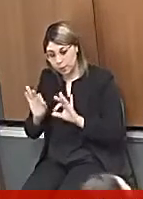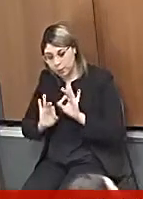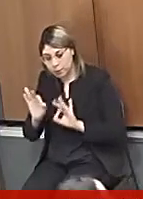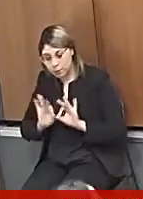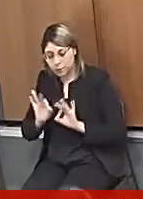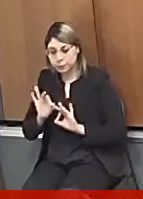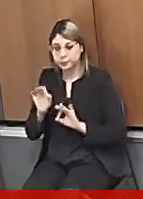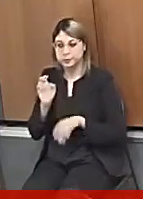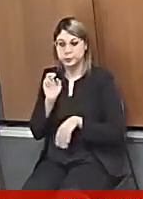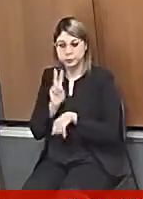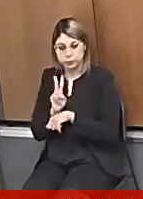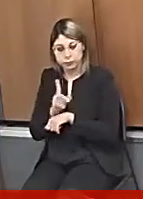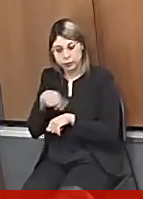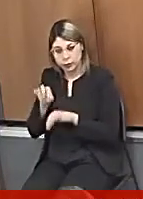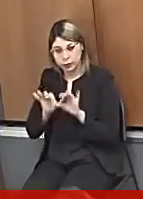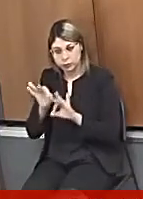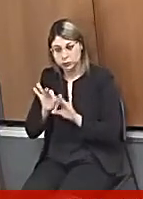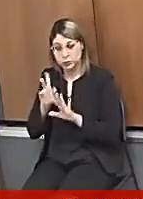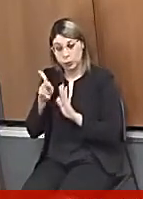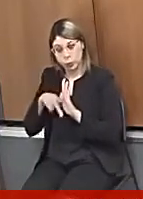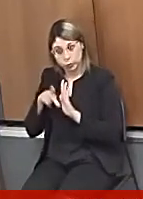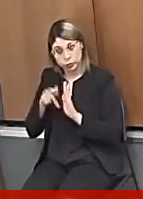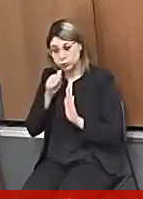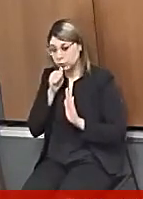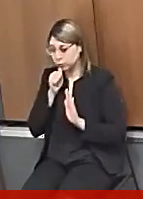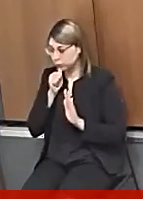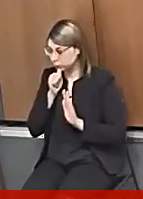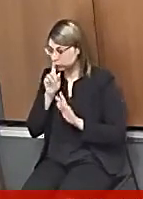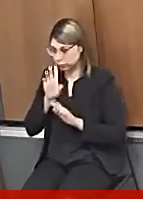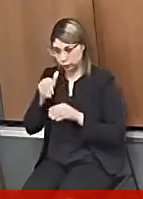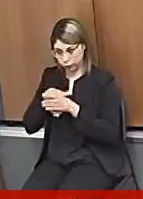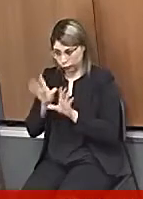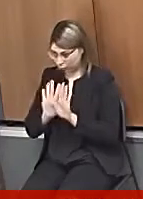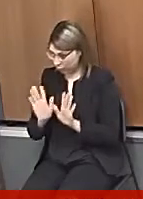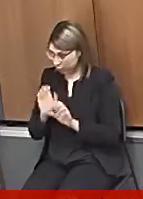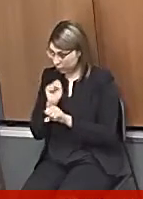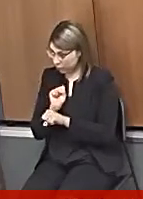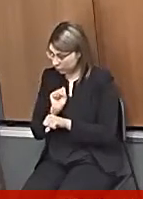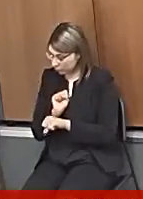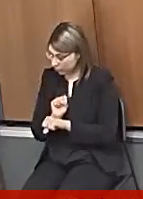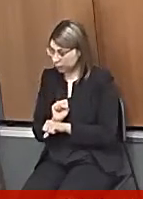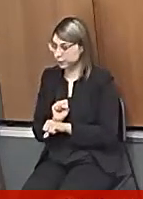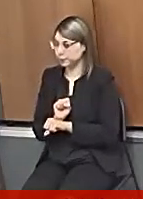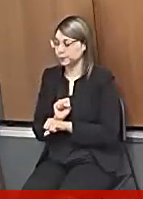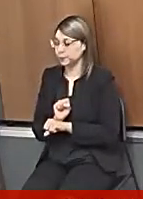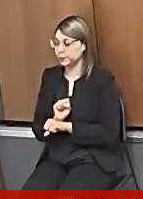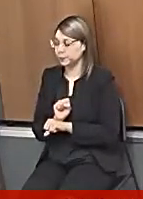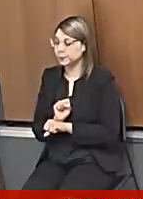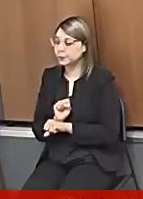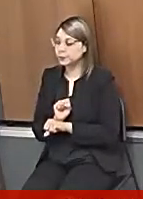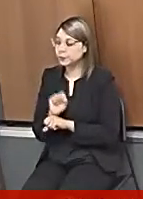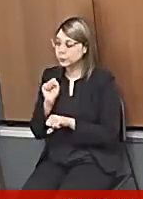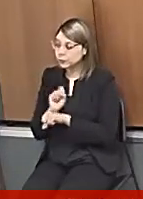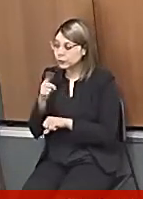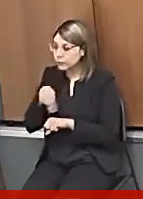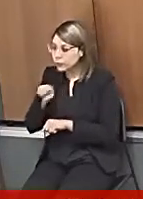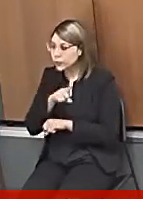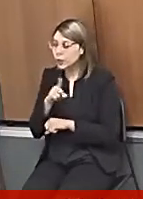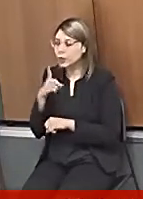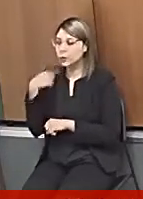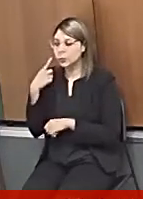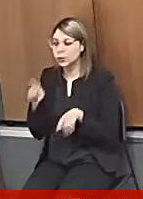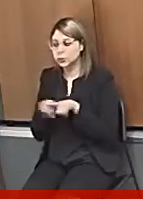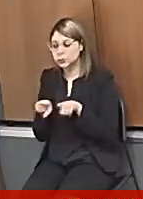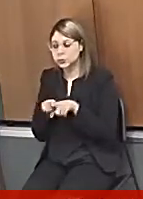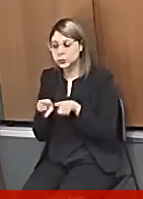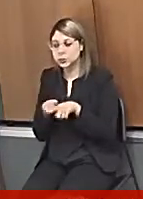um tempo pra vocês enquanto isso o projeto não vai a plenário para ser apreciado dá um tempo pra eles também entender o que